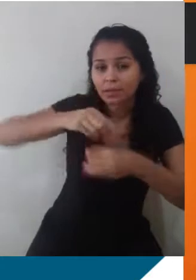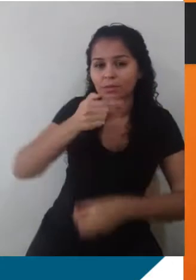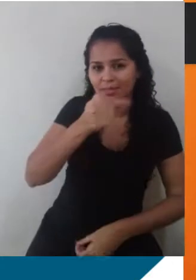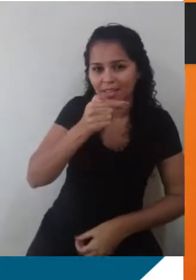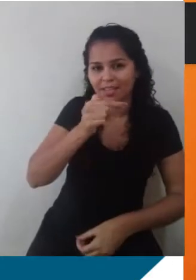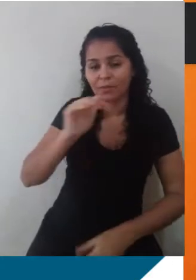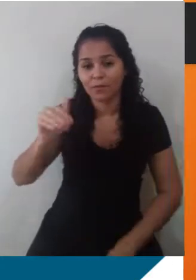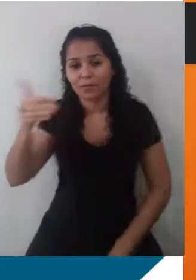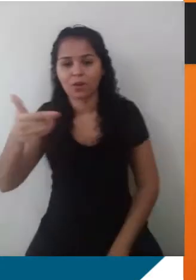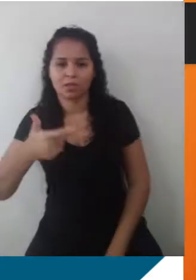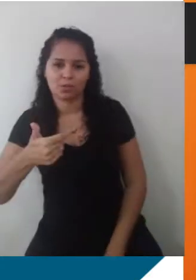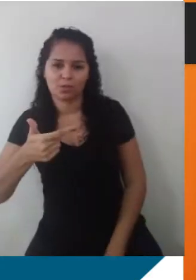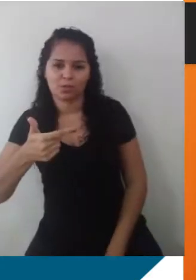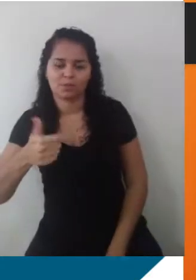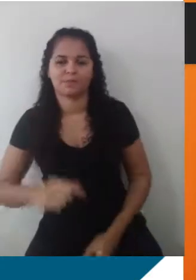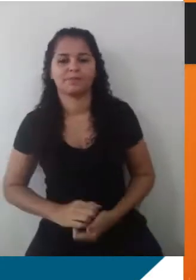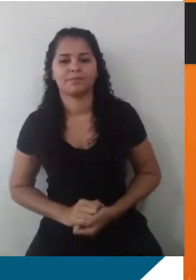saída será 12.